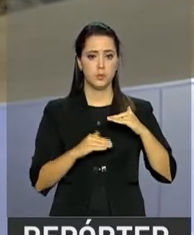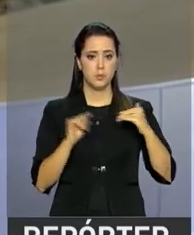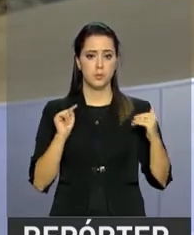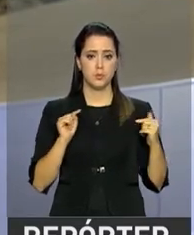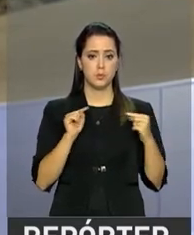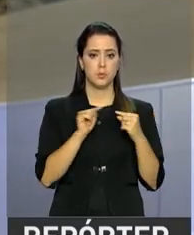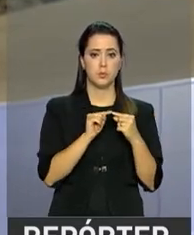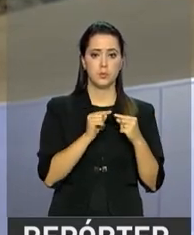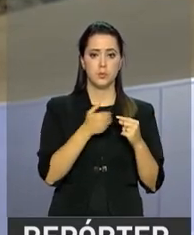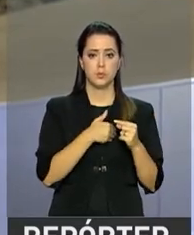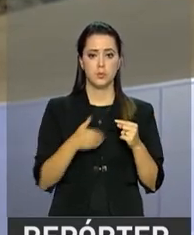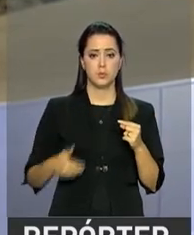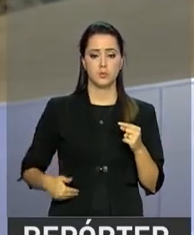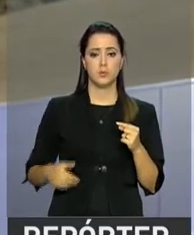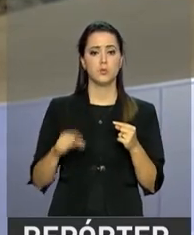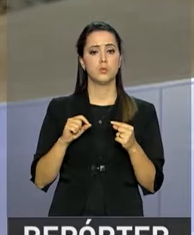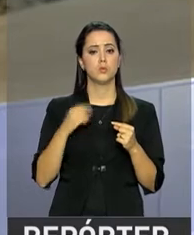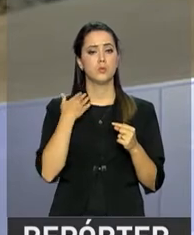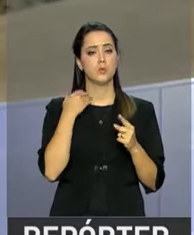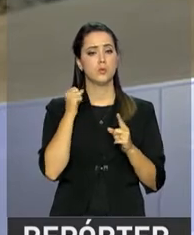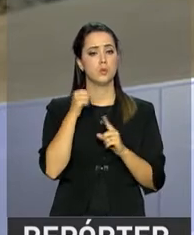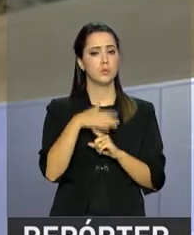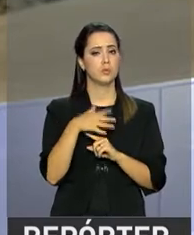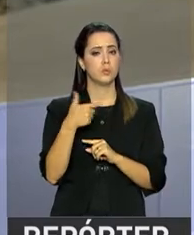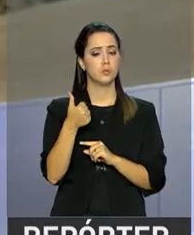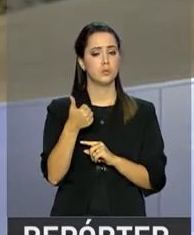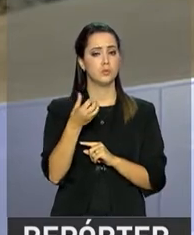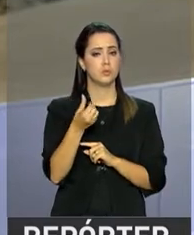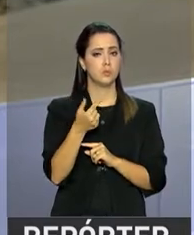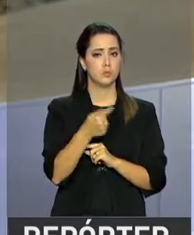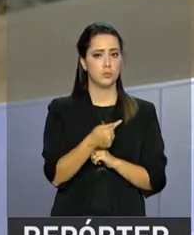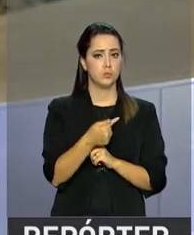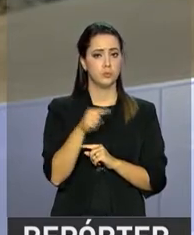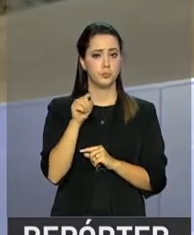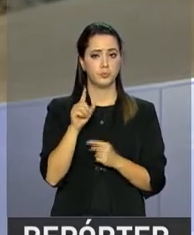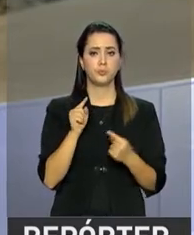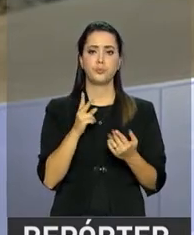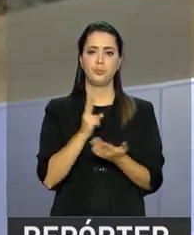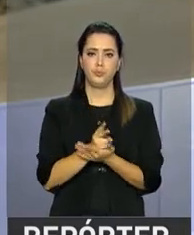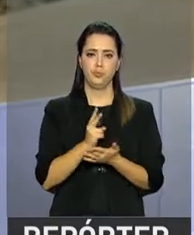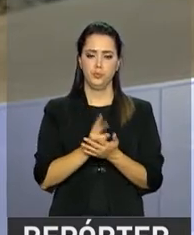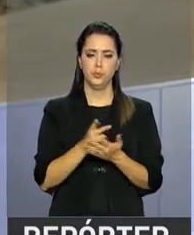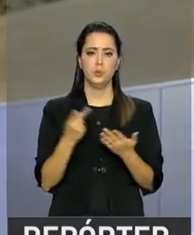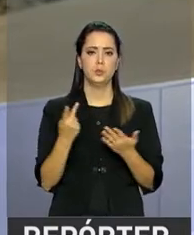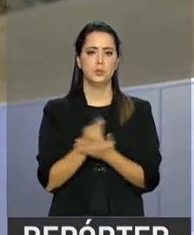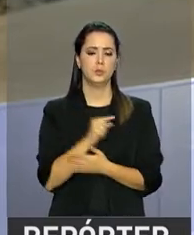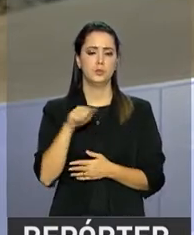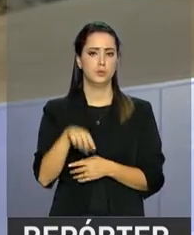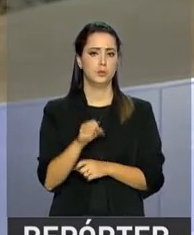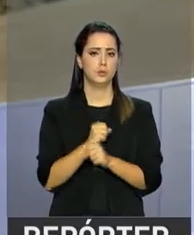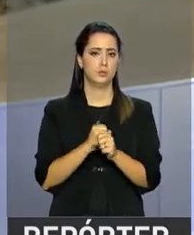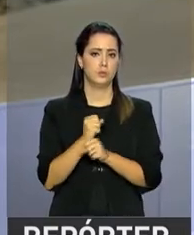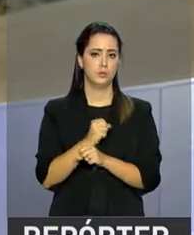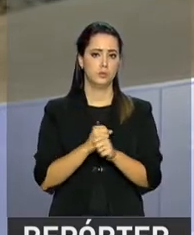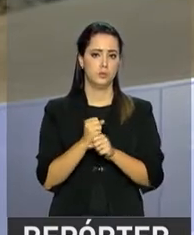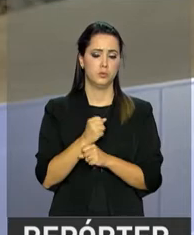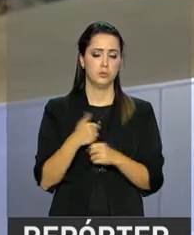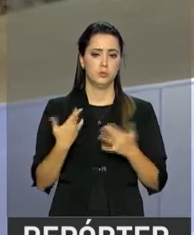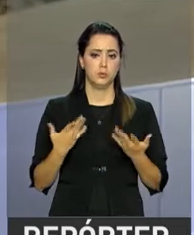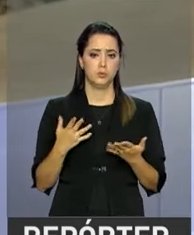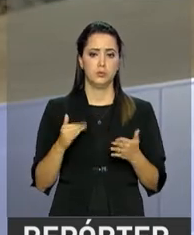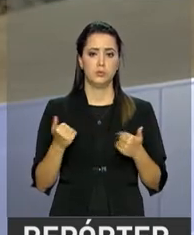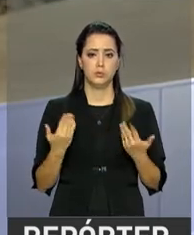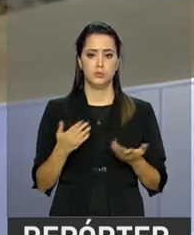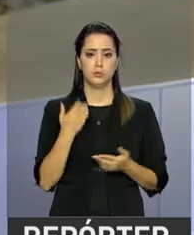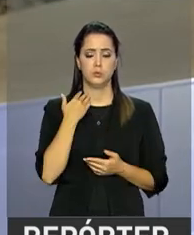centro da meta definida pelo banco central para 2017 esta mesma tendência deve ocorrer neste ano e é por